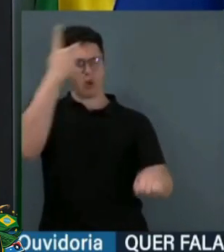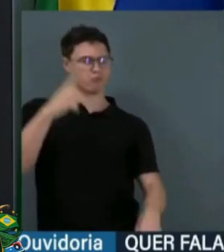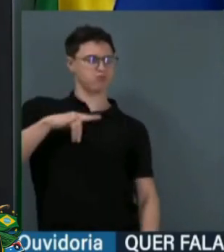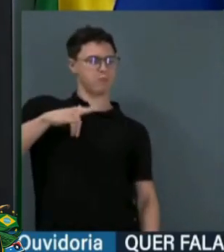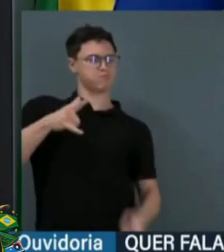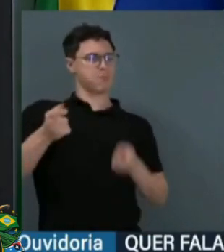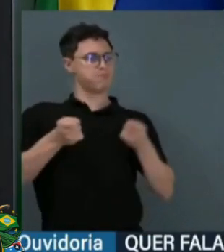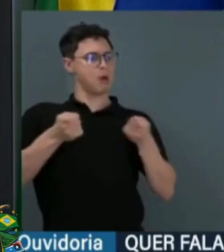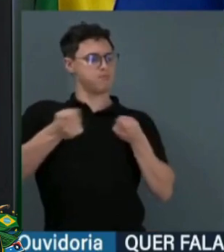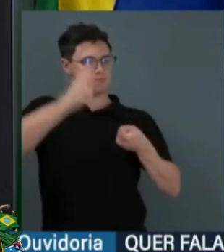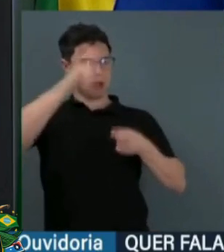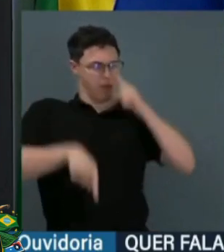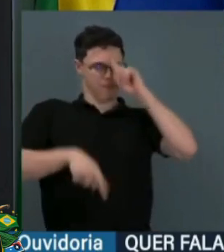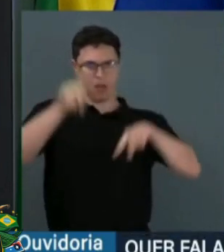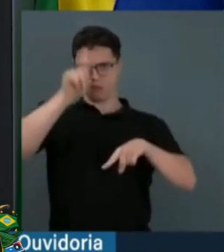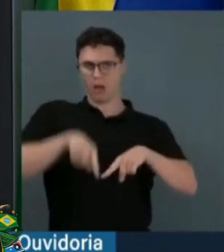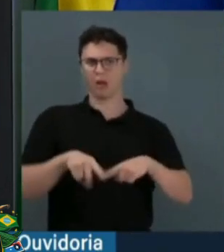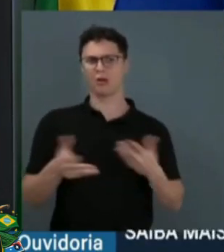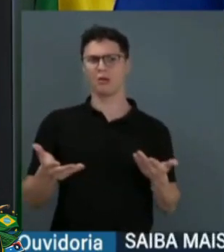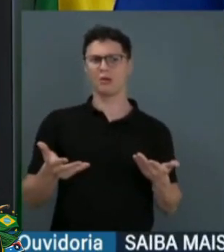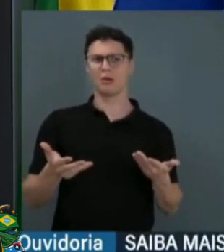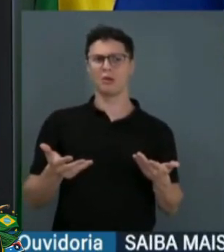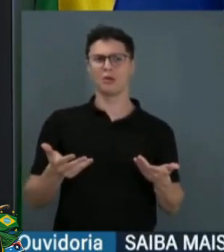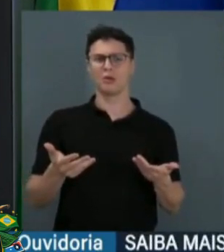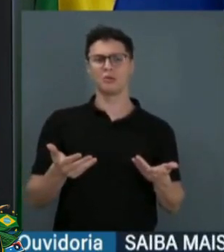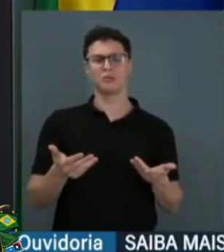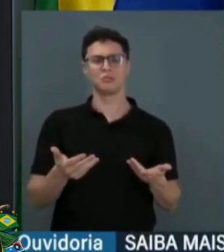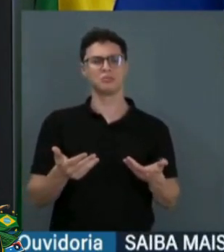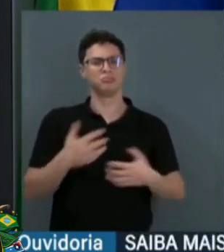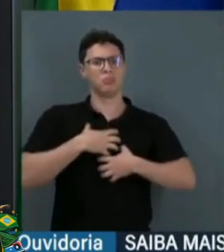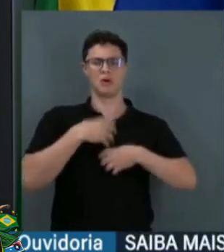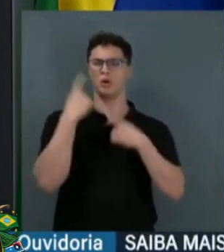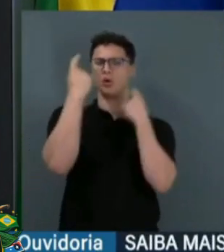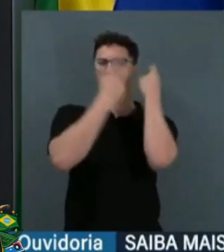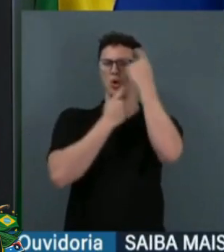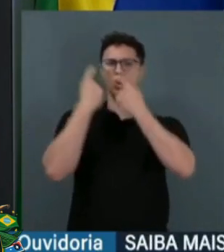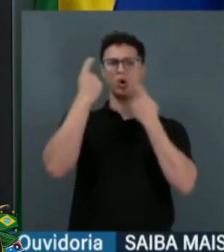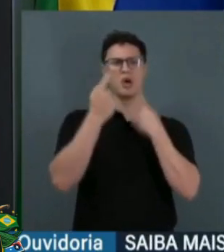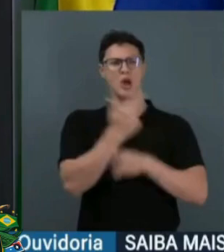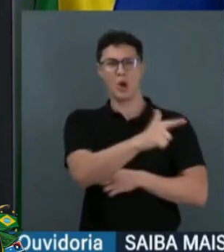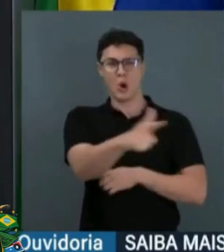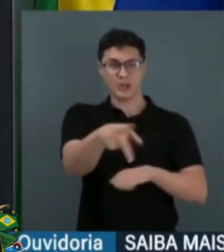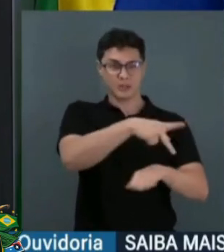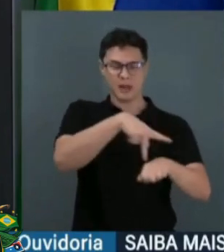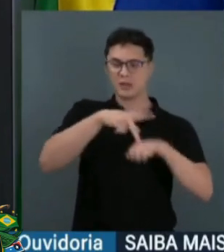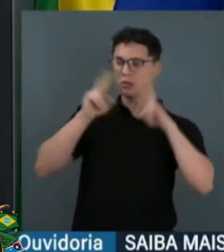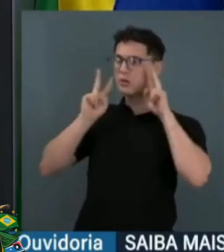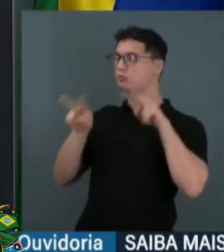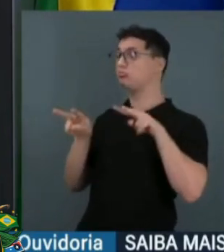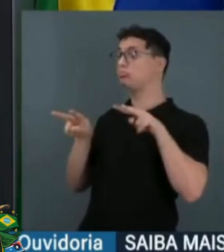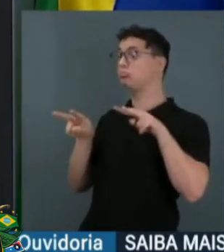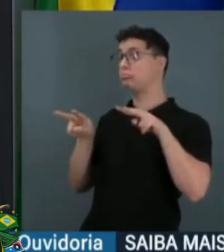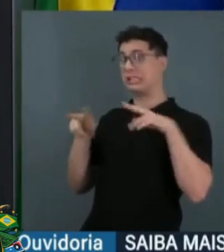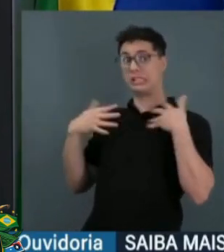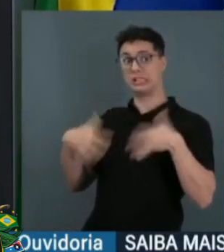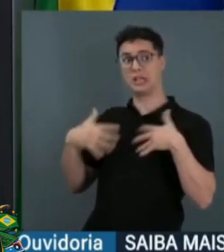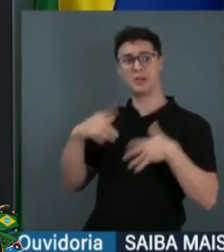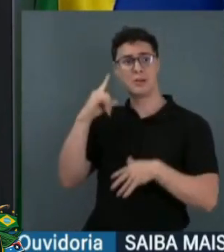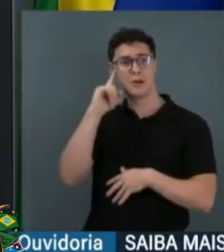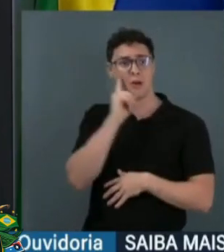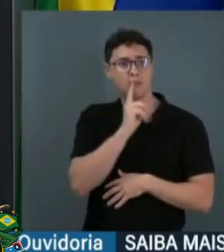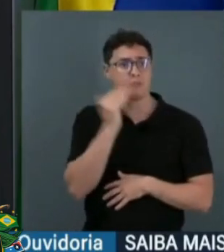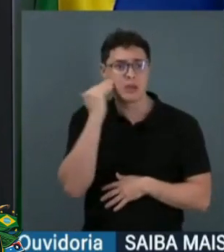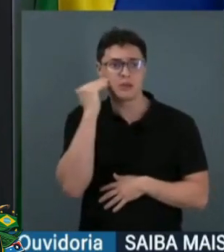referência de forma muito preocupante para vários países democráticos. Eles entenderam que não precisa